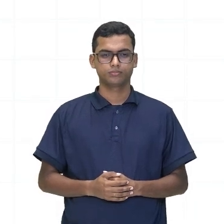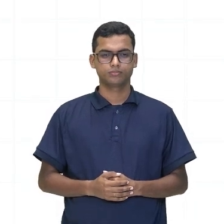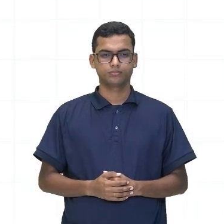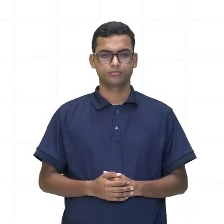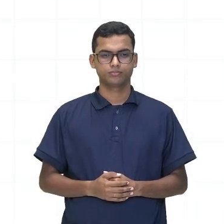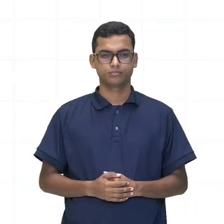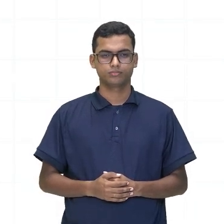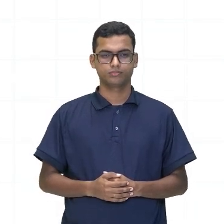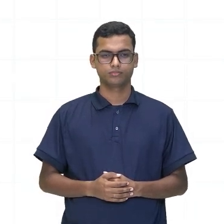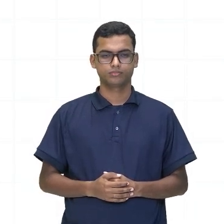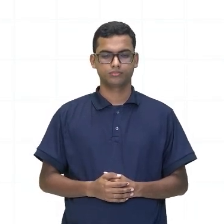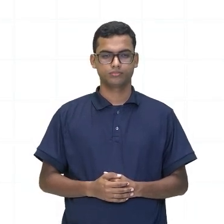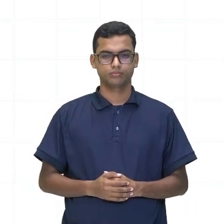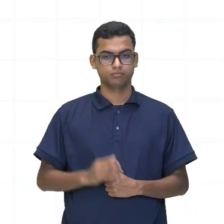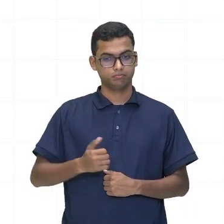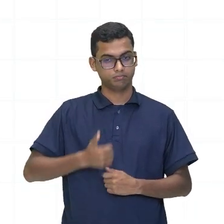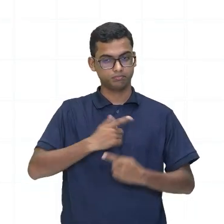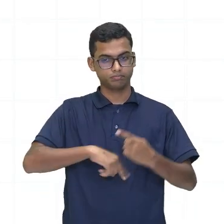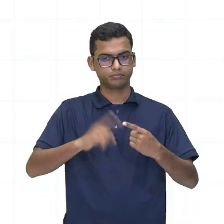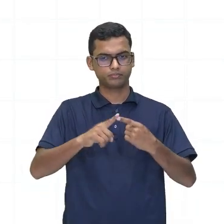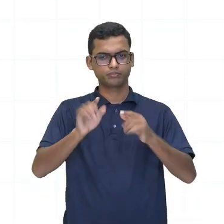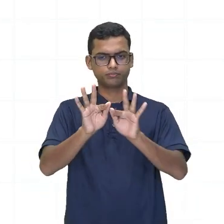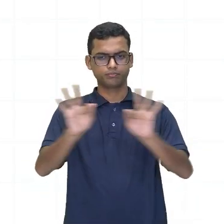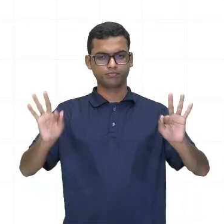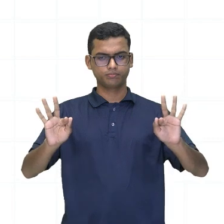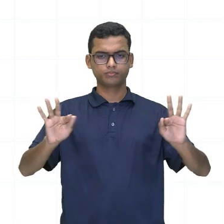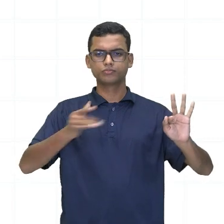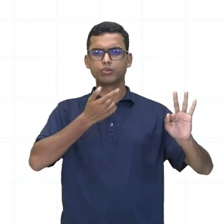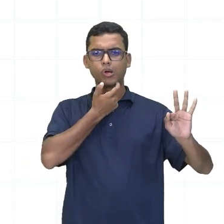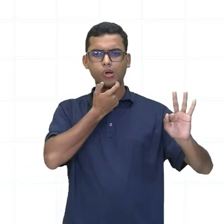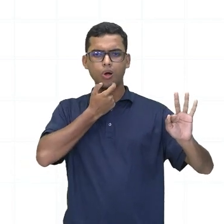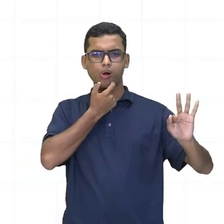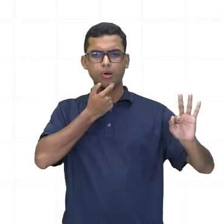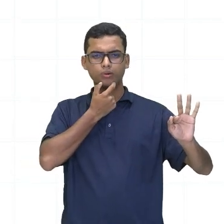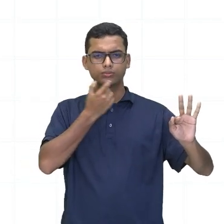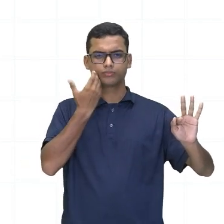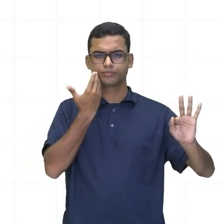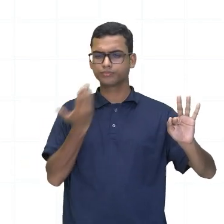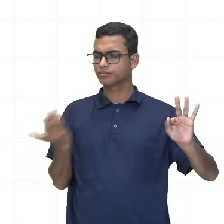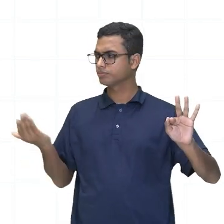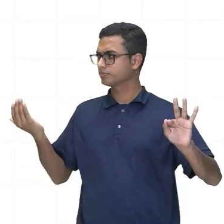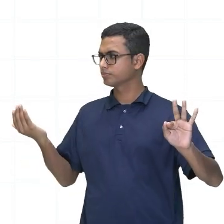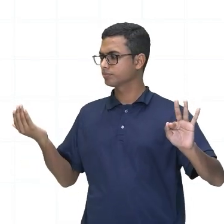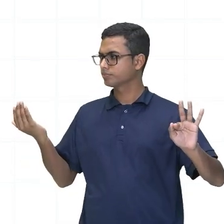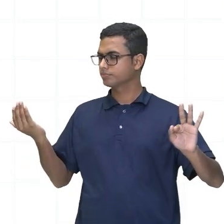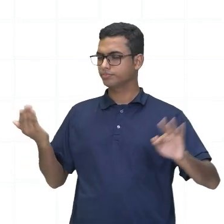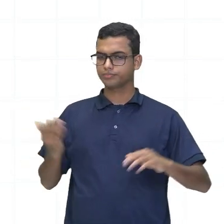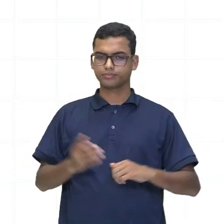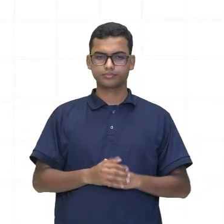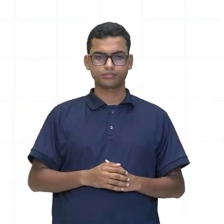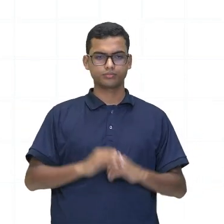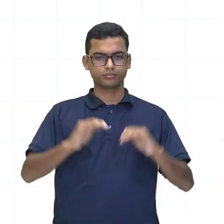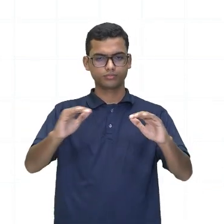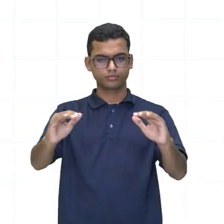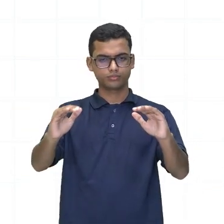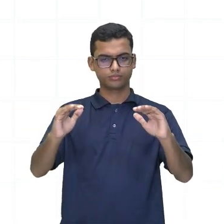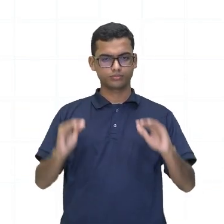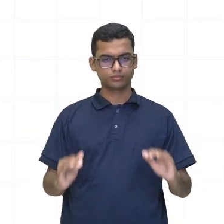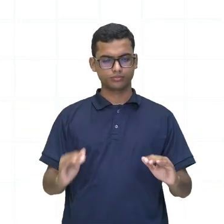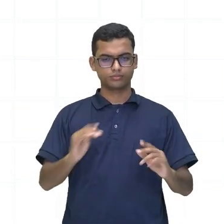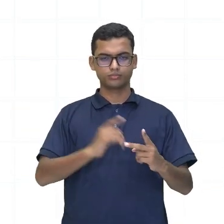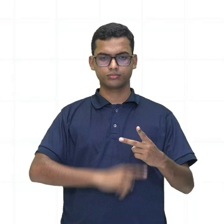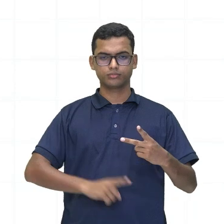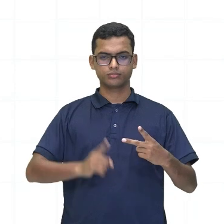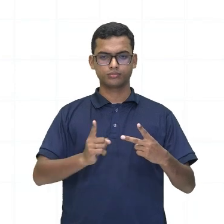Where did they stay? Where did they stay? E a próxima, where did they go during